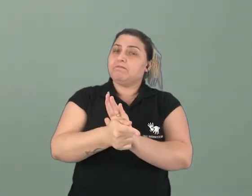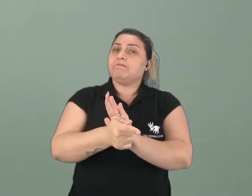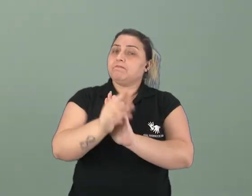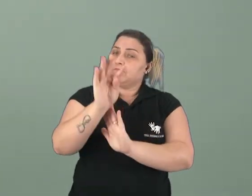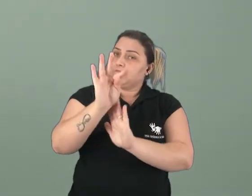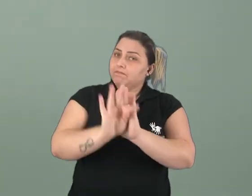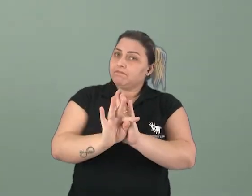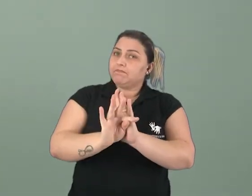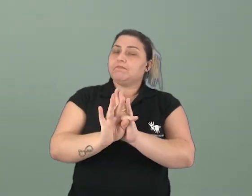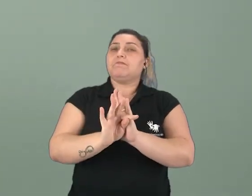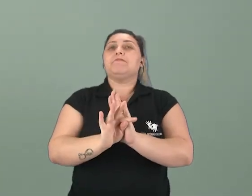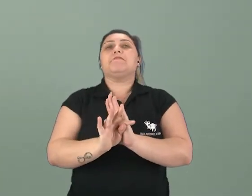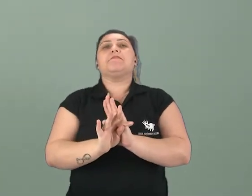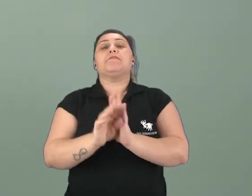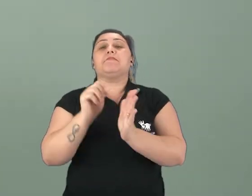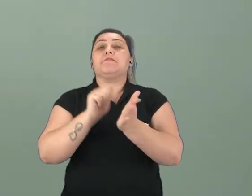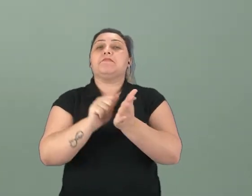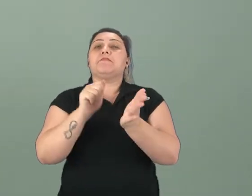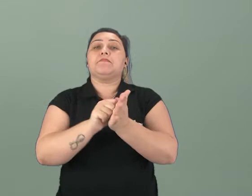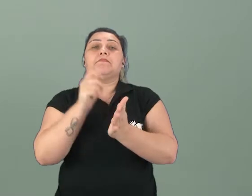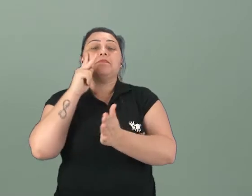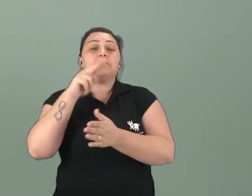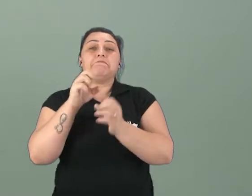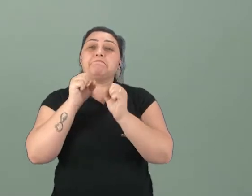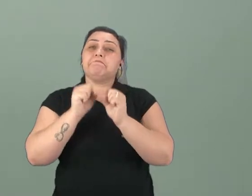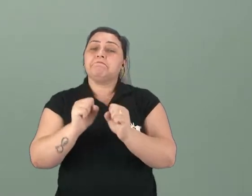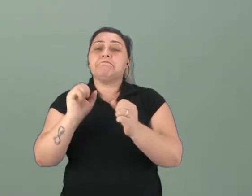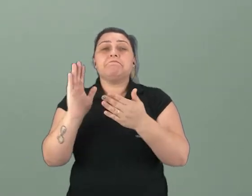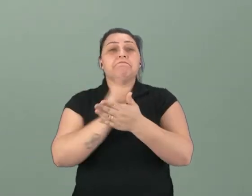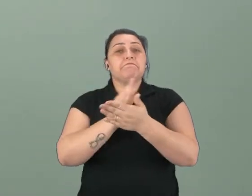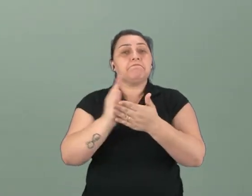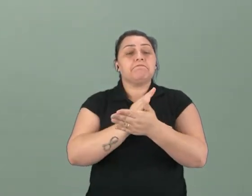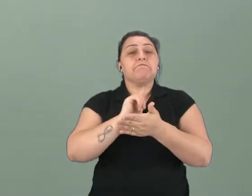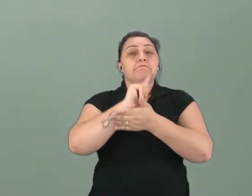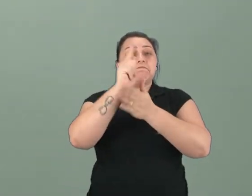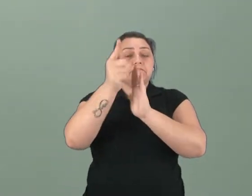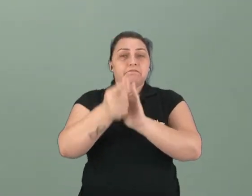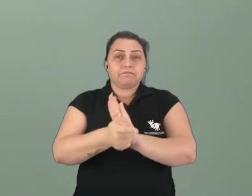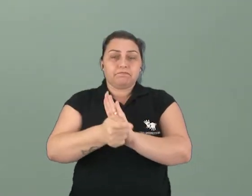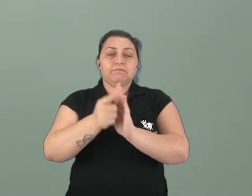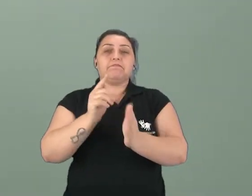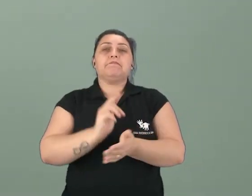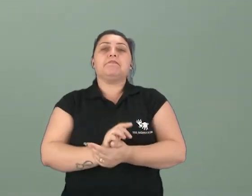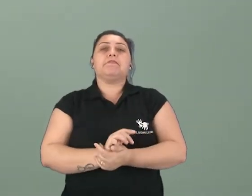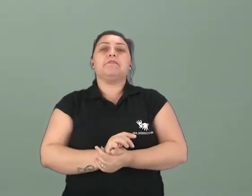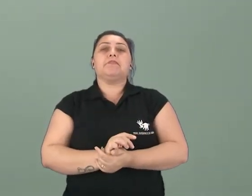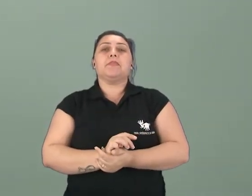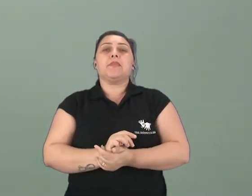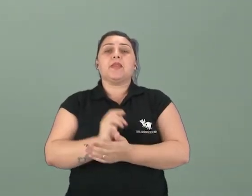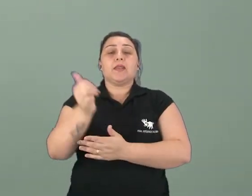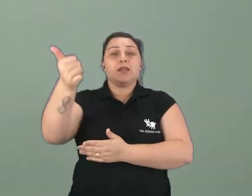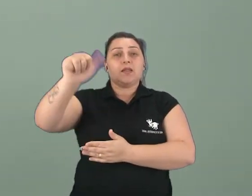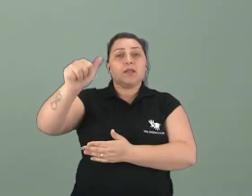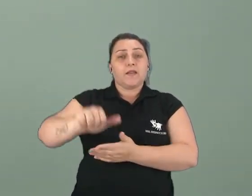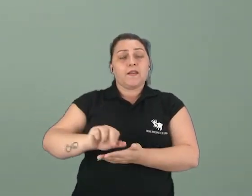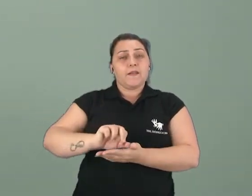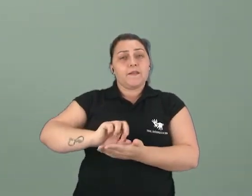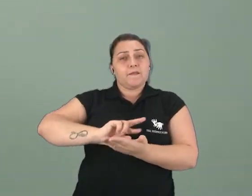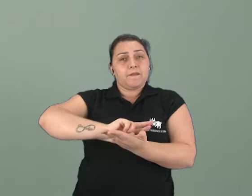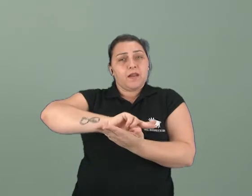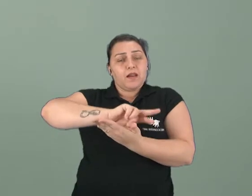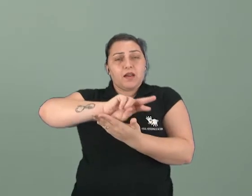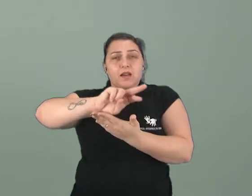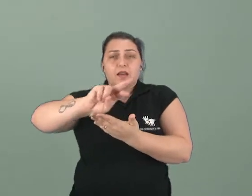desse texto que vai ser escrito. E vimos que pode ser qualquer gênero, né? Nós estamos aqui analisando vários tipos